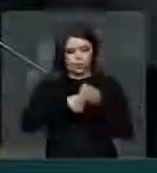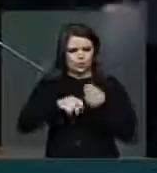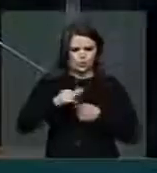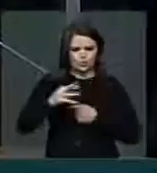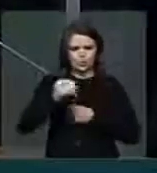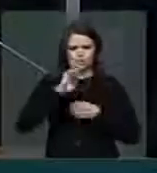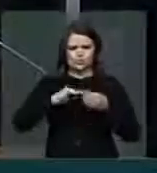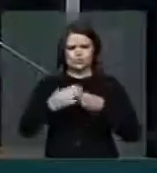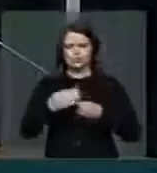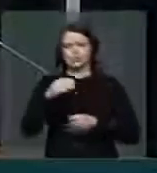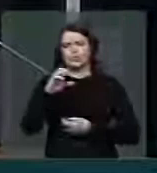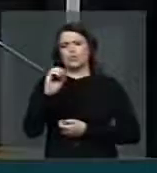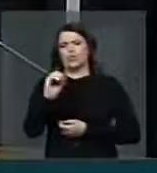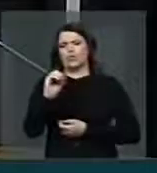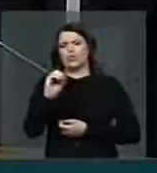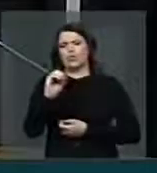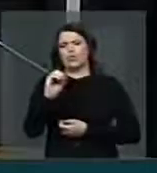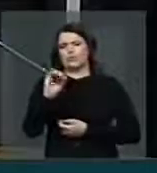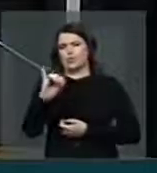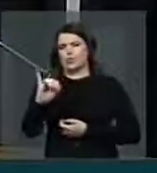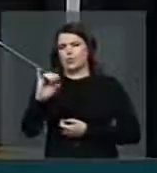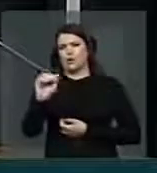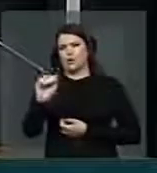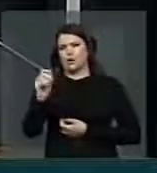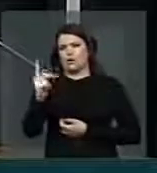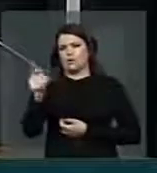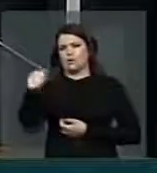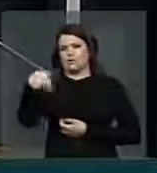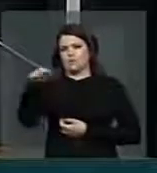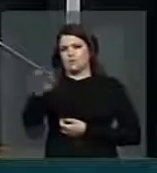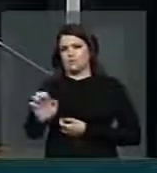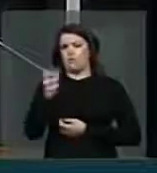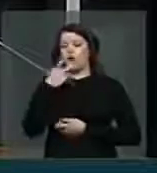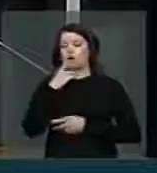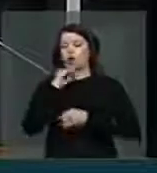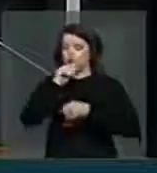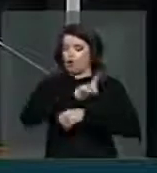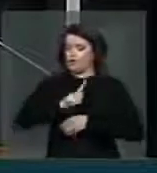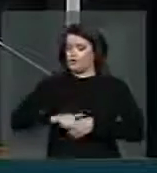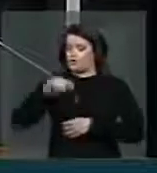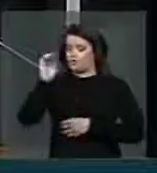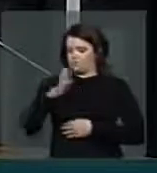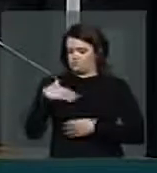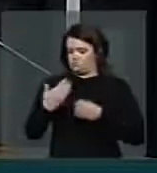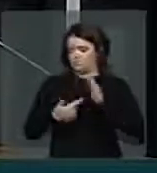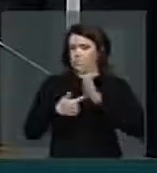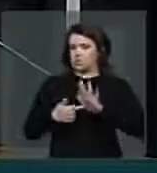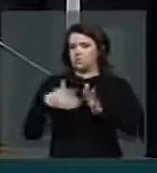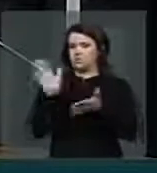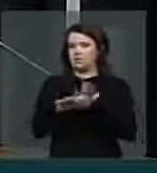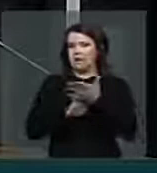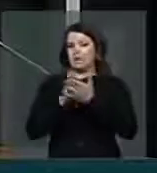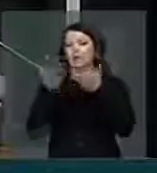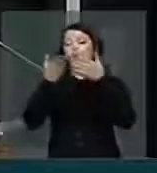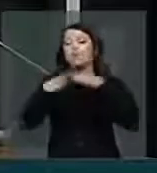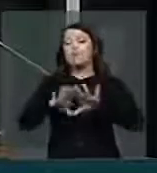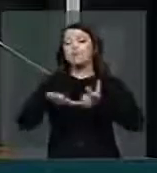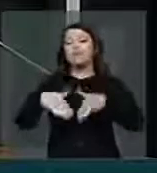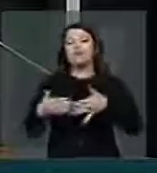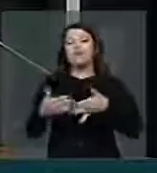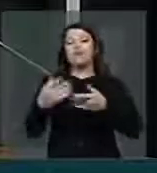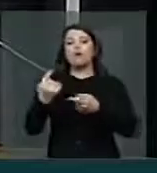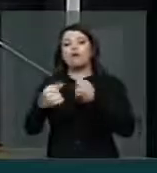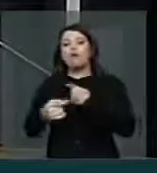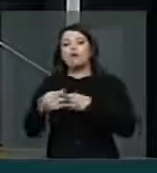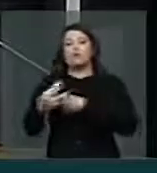do município de Oiapoque, e que o governo brasileiro, aliás, não apresentou nenhuma compensação, nenhuma